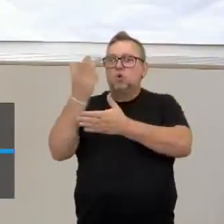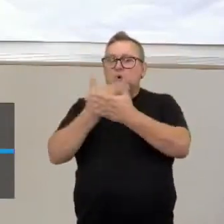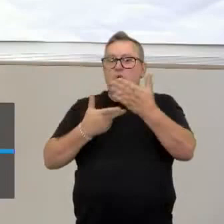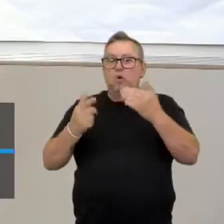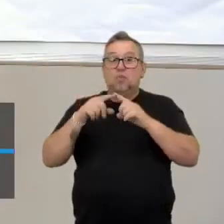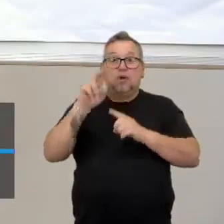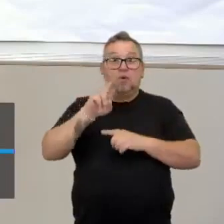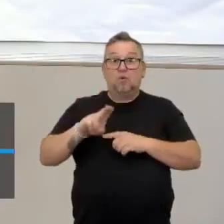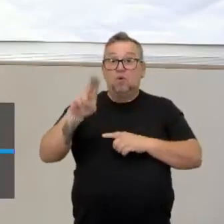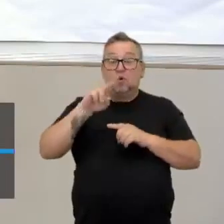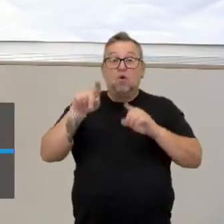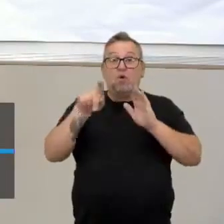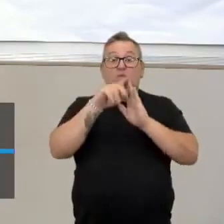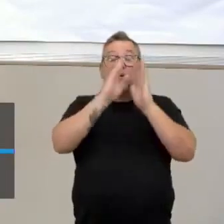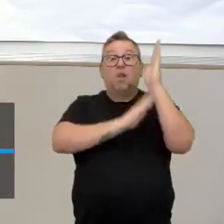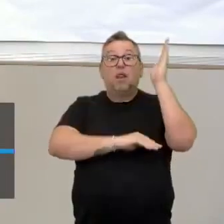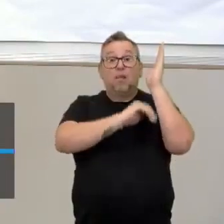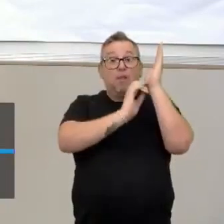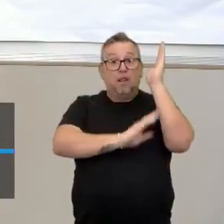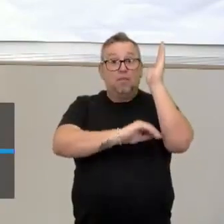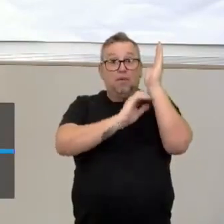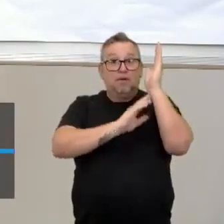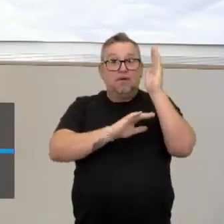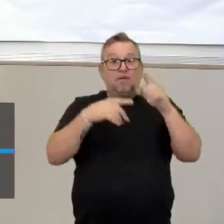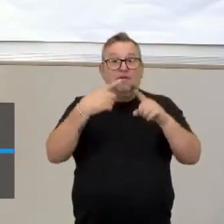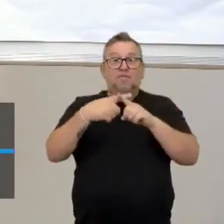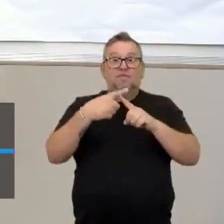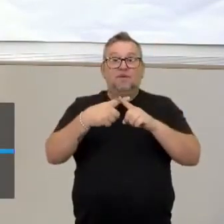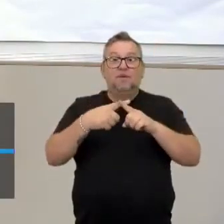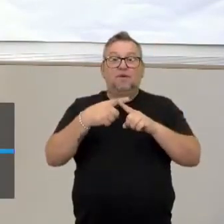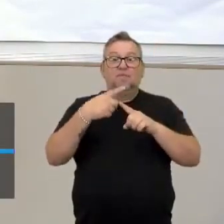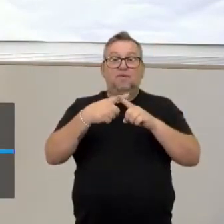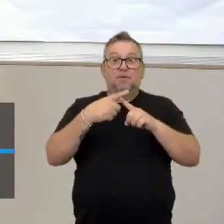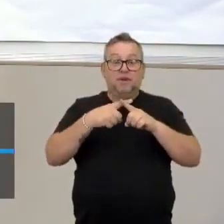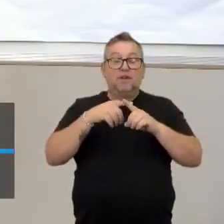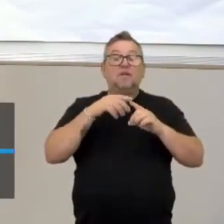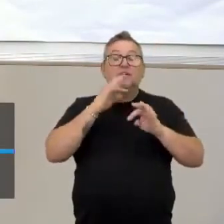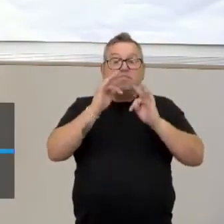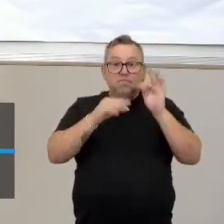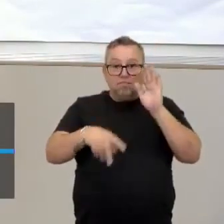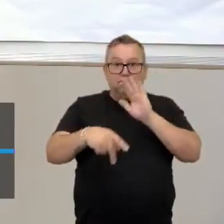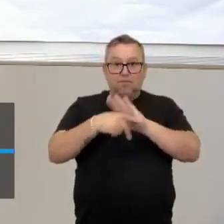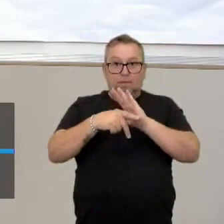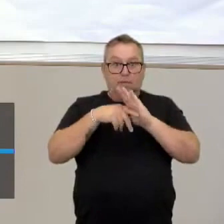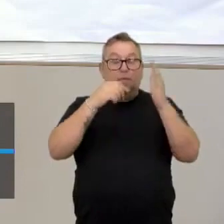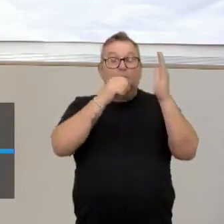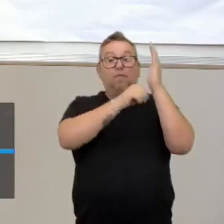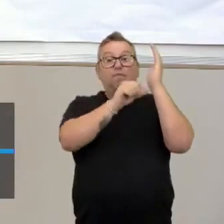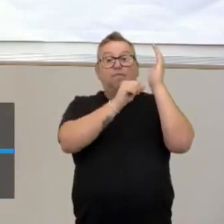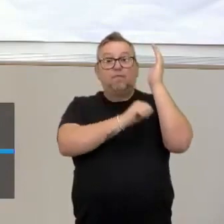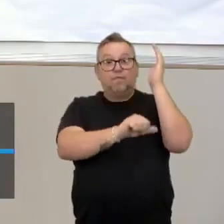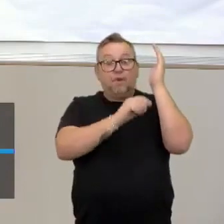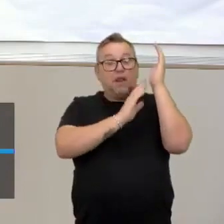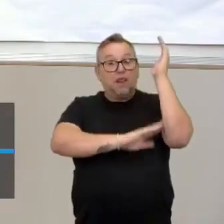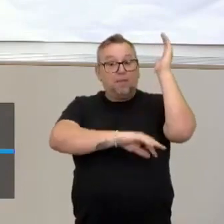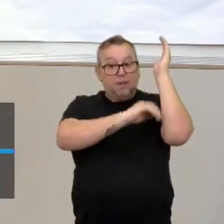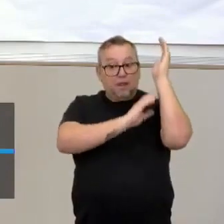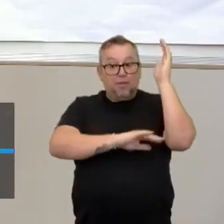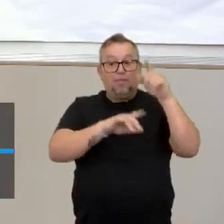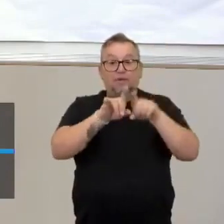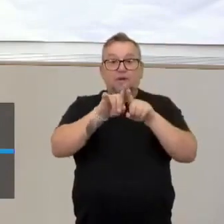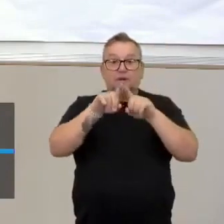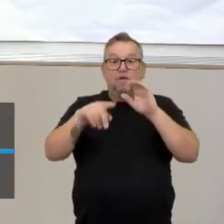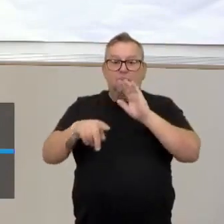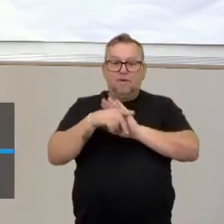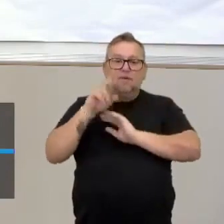não usou a técnica do lambe-lambe. Por quê? Porque a técnica do lambe-lambe, ela tem uma característica assim, se for